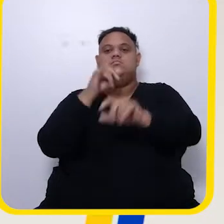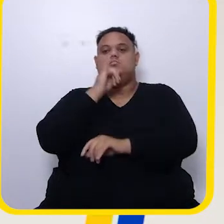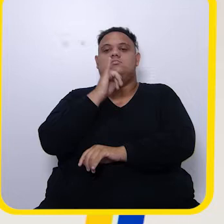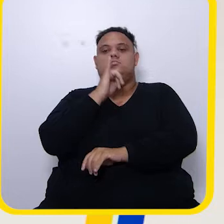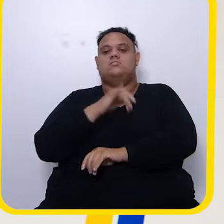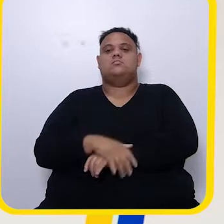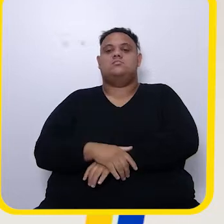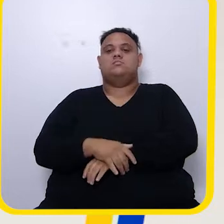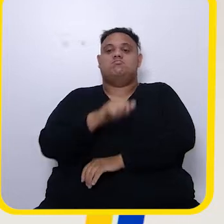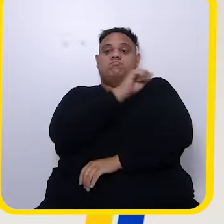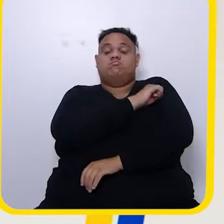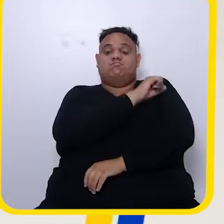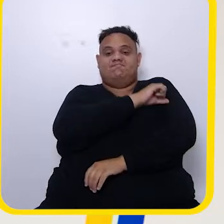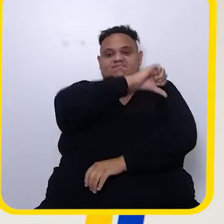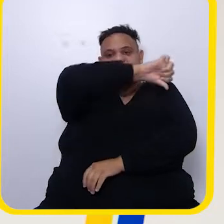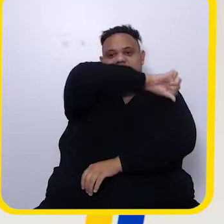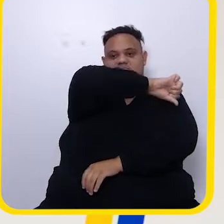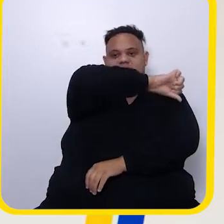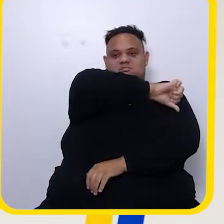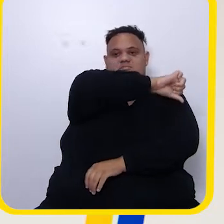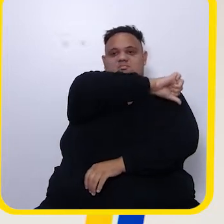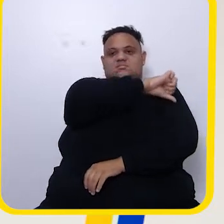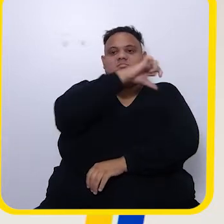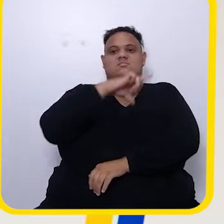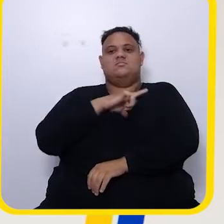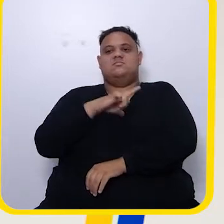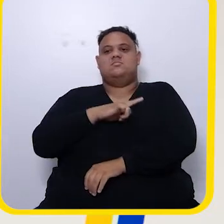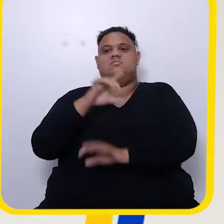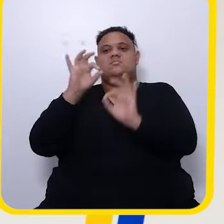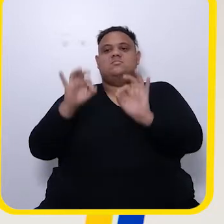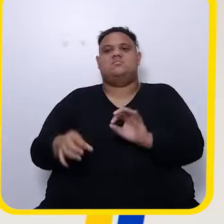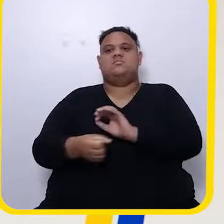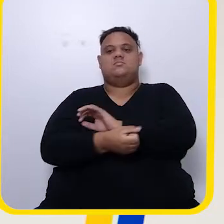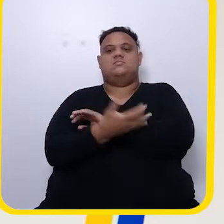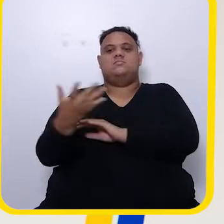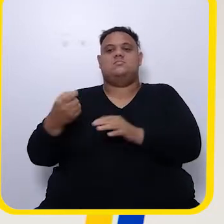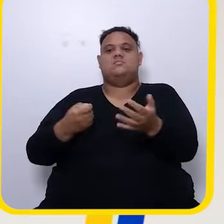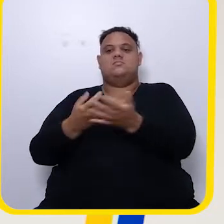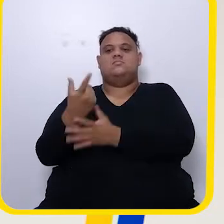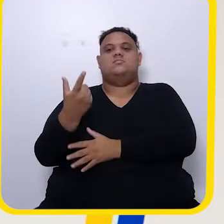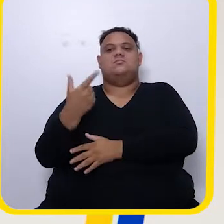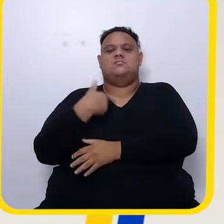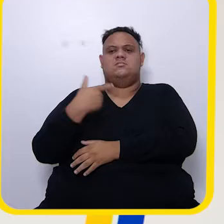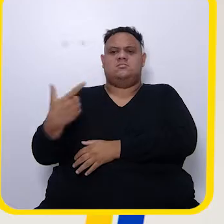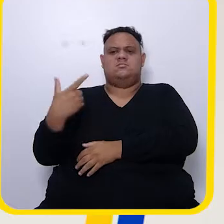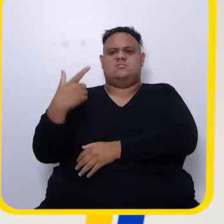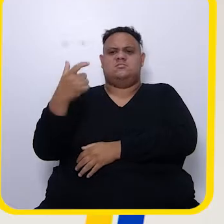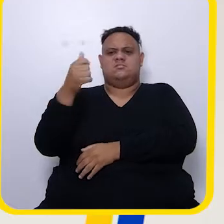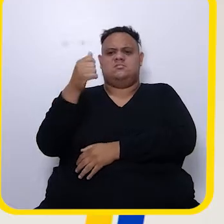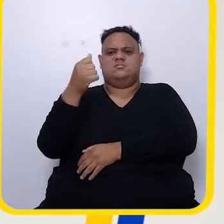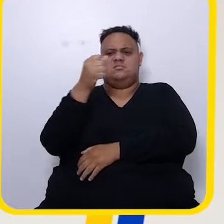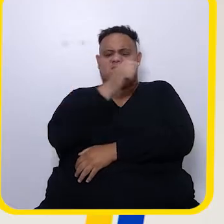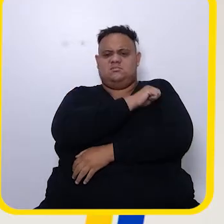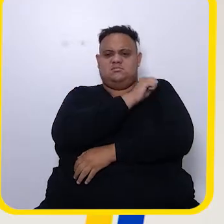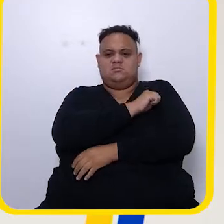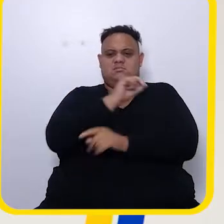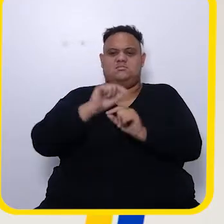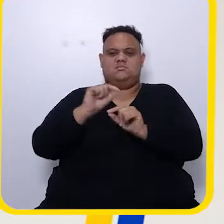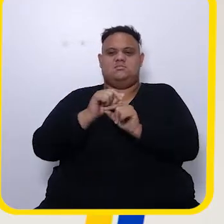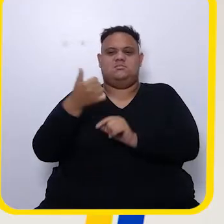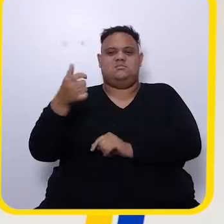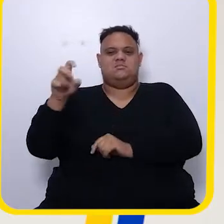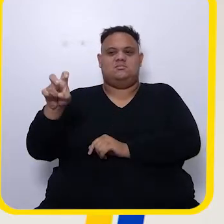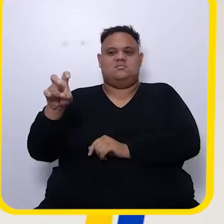os alunos do nono ano contribuíram todos com certa quantia para comprar o presente de uma colega que faria 15 anos.